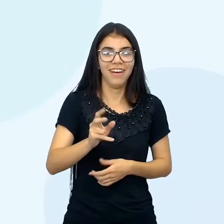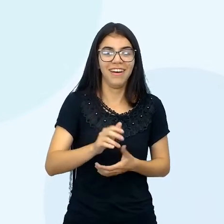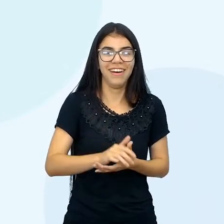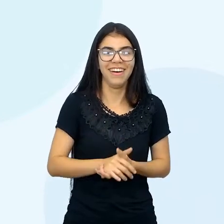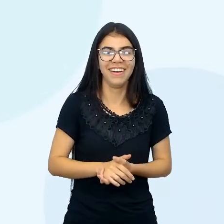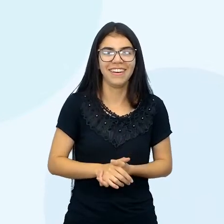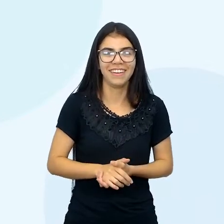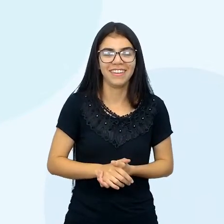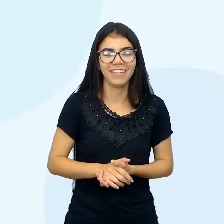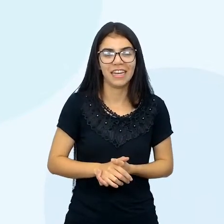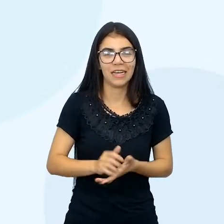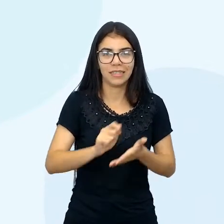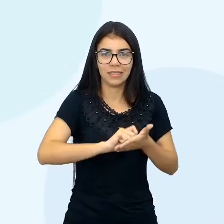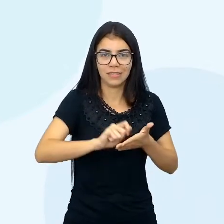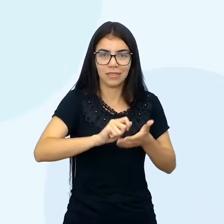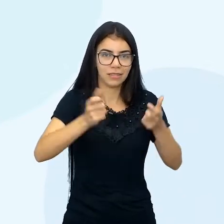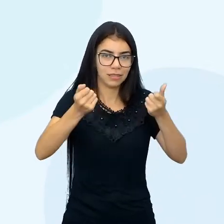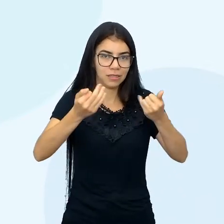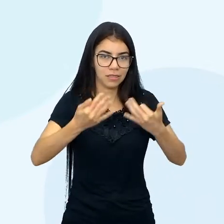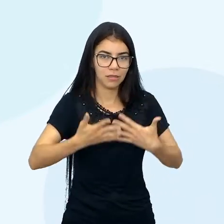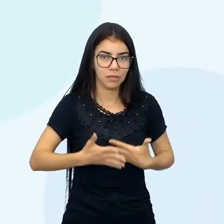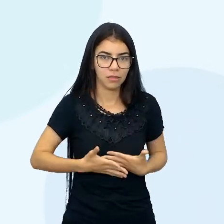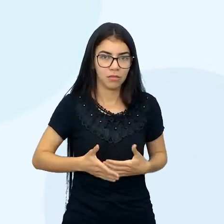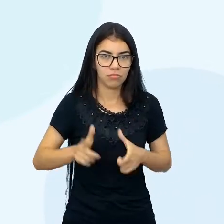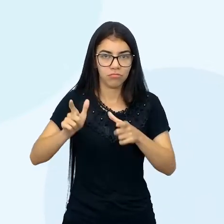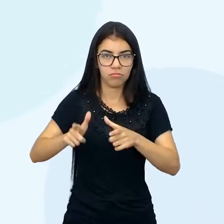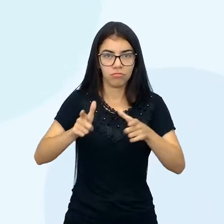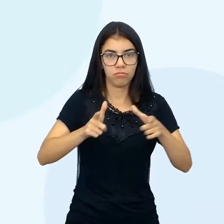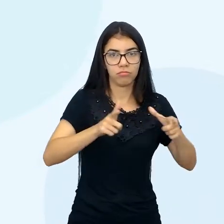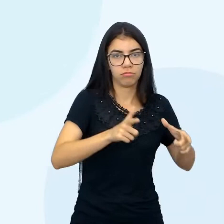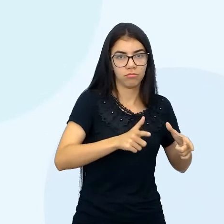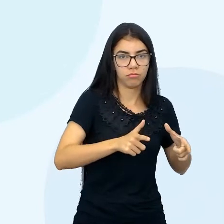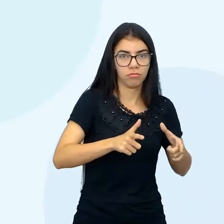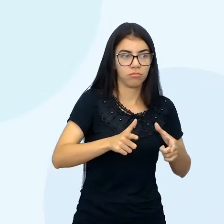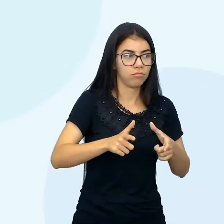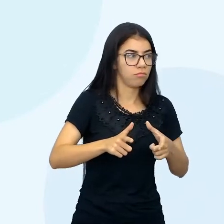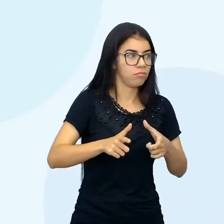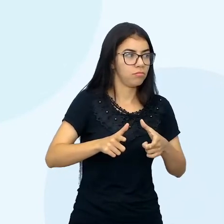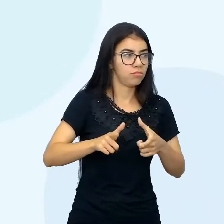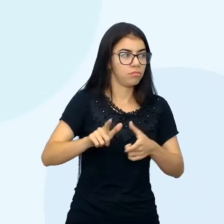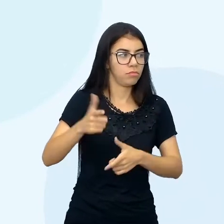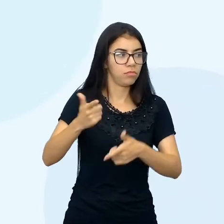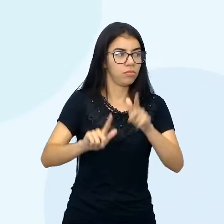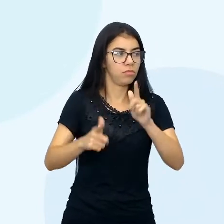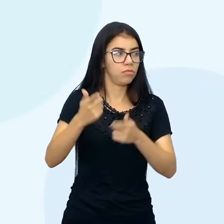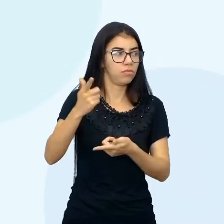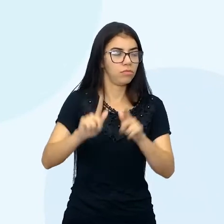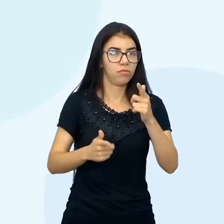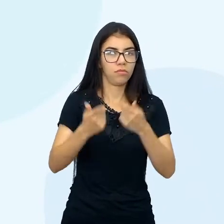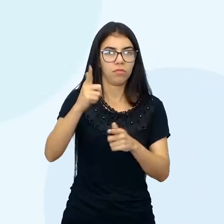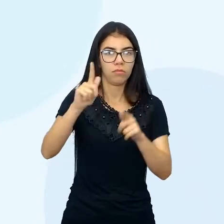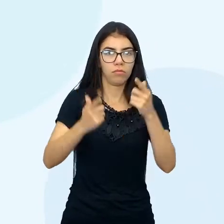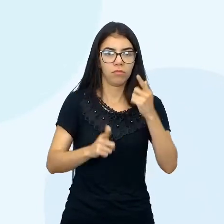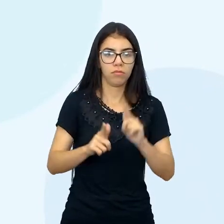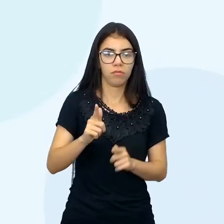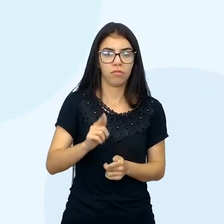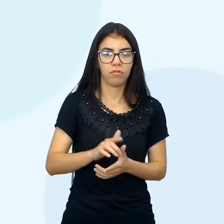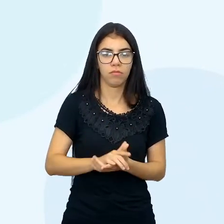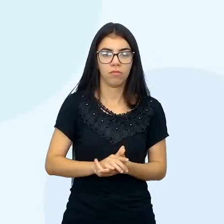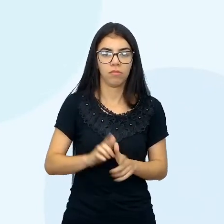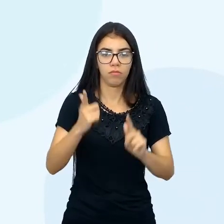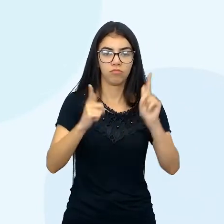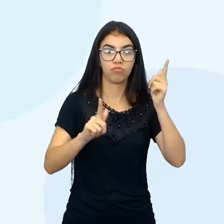narrativa. Descrevem ou dramatizam os planos gravados. Então, o que acontece? Olha só, eu posso partir de um rapaz chorando, para